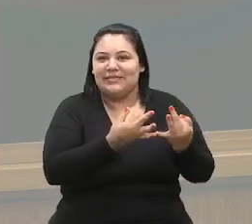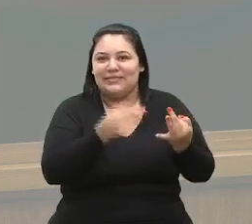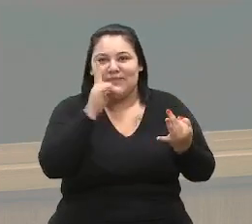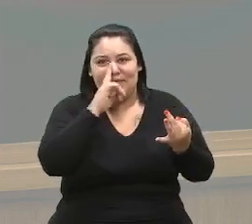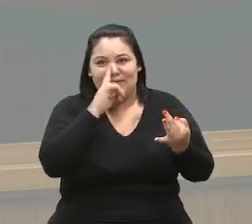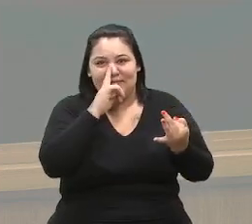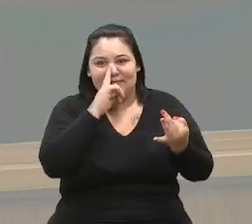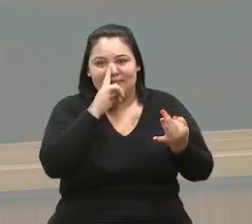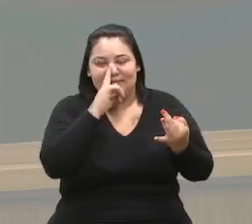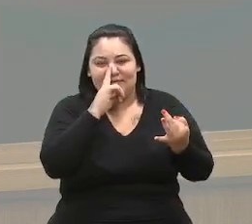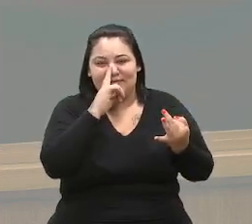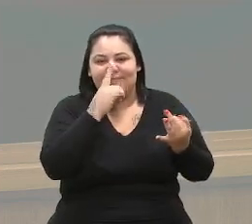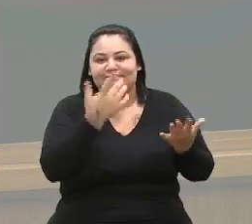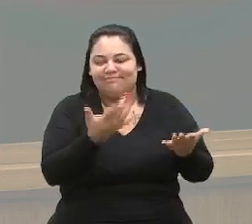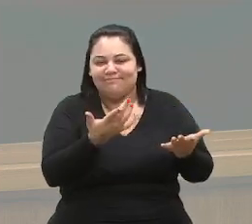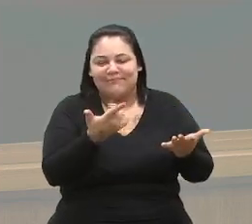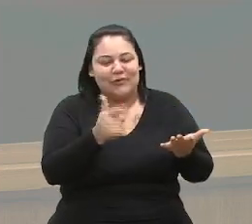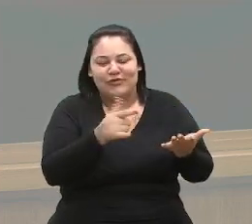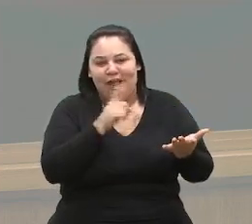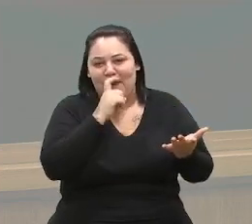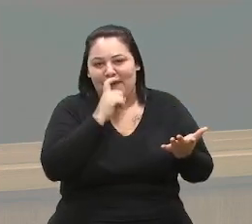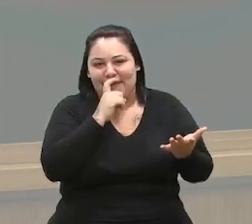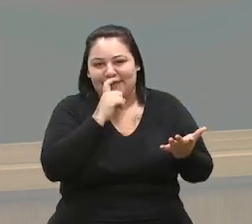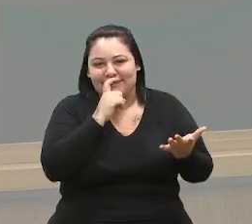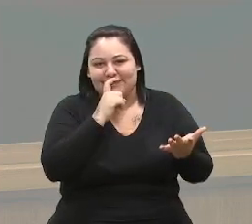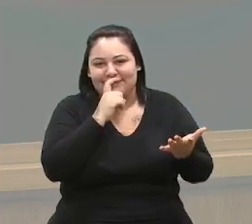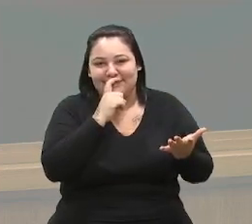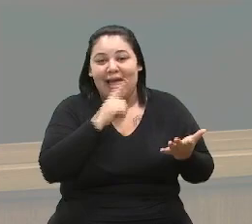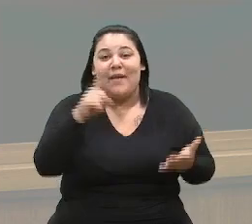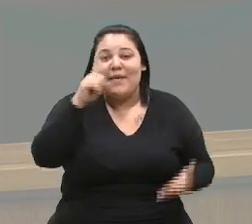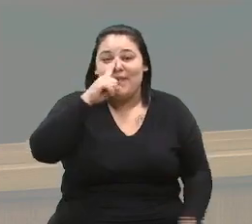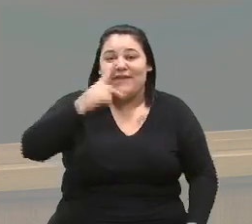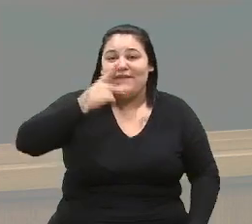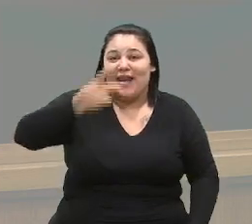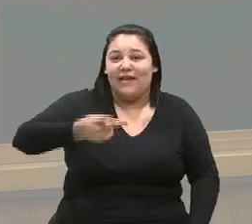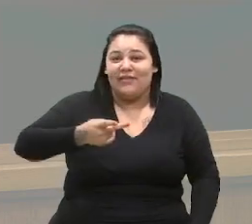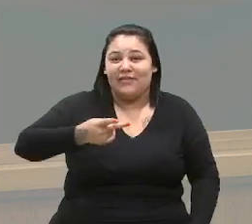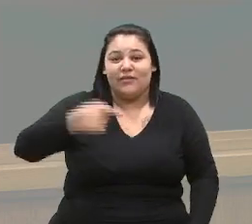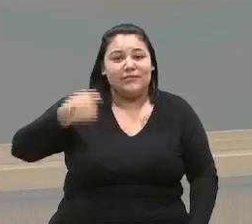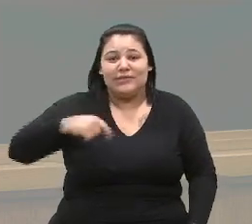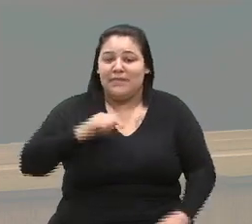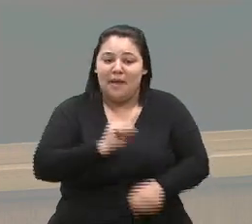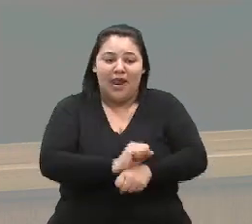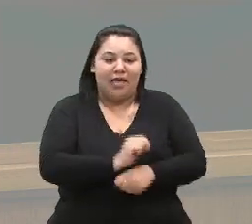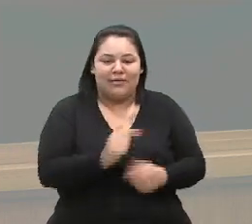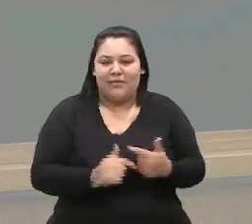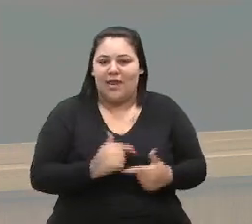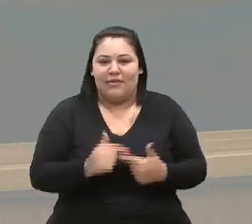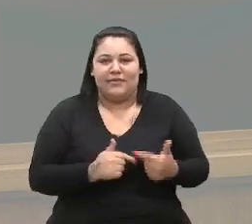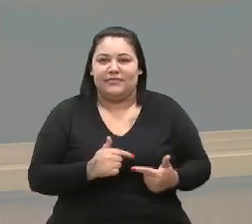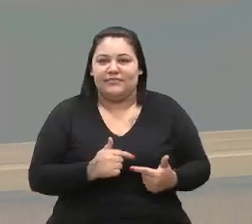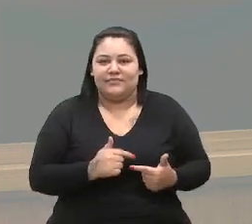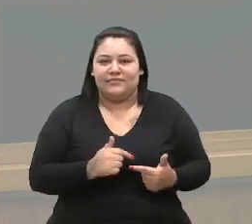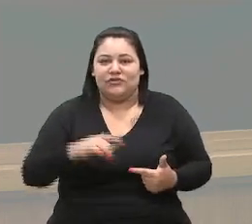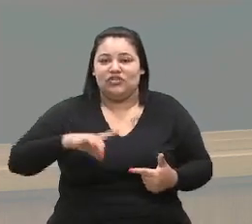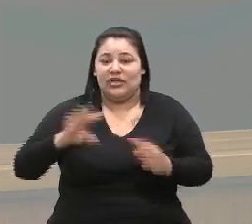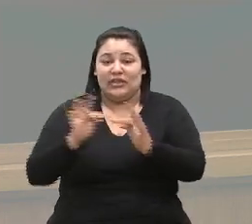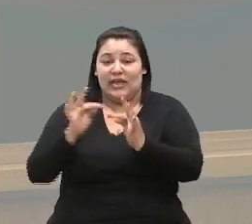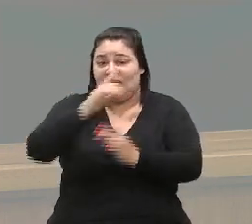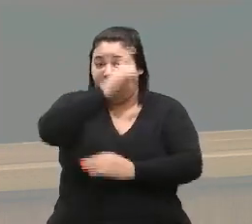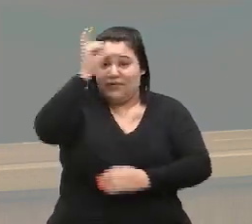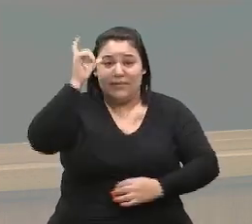nenhum pai. As mães diziam, eu tive que parar de trabalhar. Tinha técnica de enfermagem,